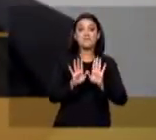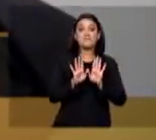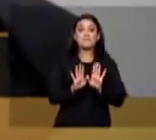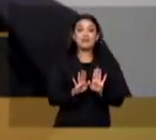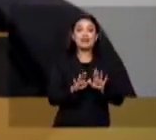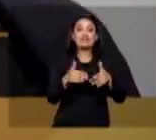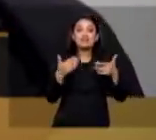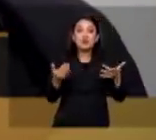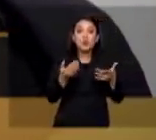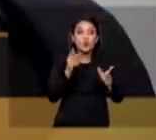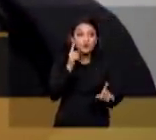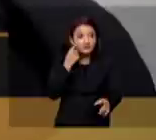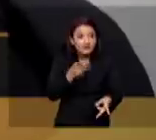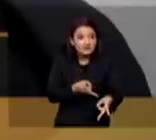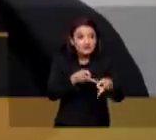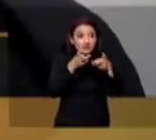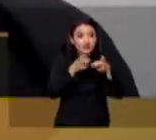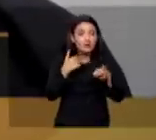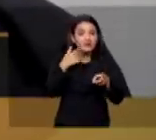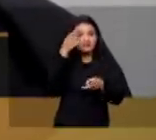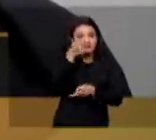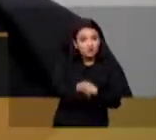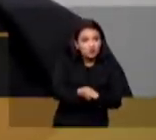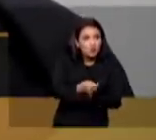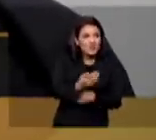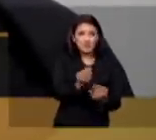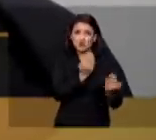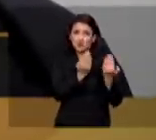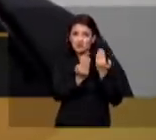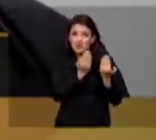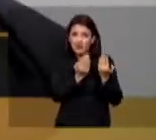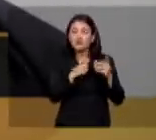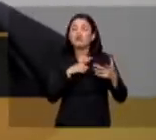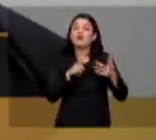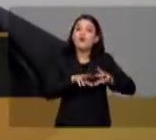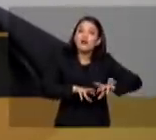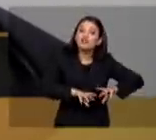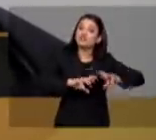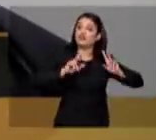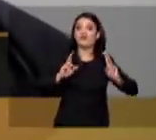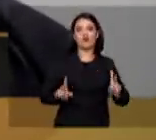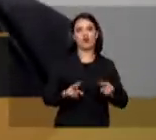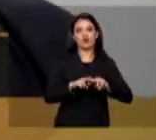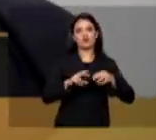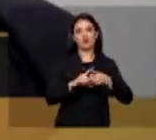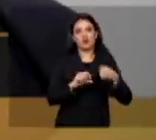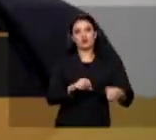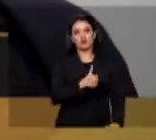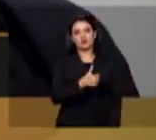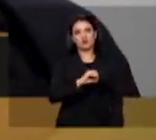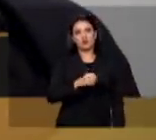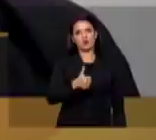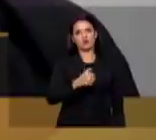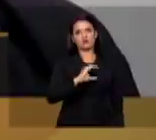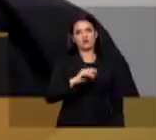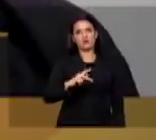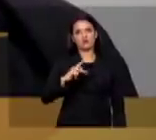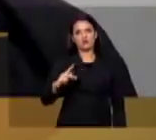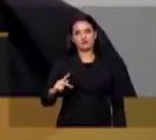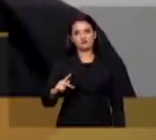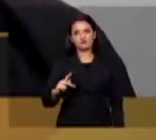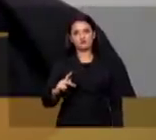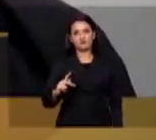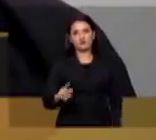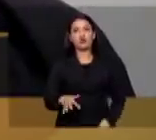à suspeição, o cenário é distinto nos termos do artigo 101 do CPP.